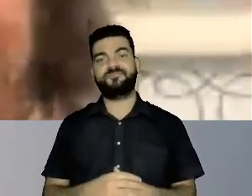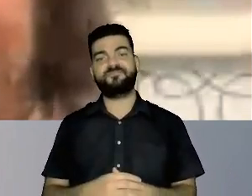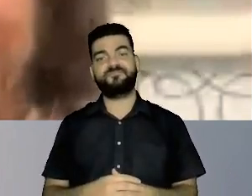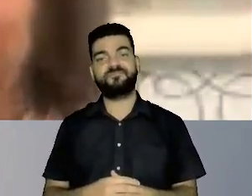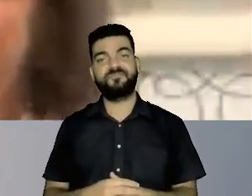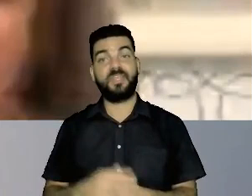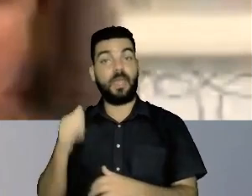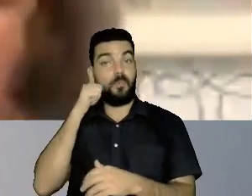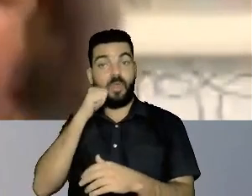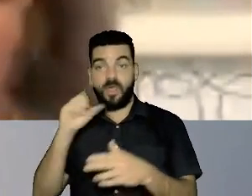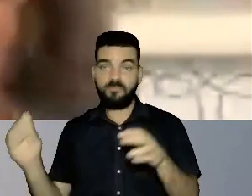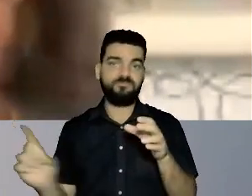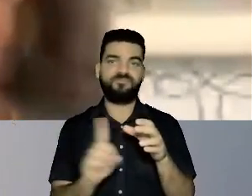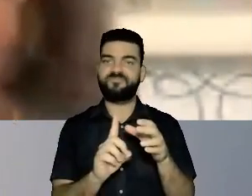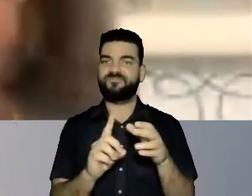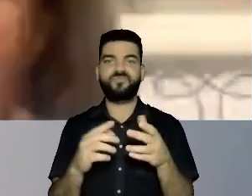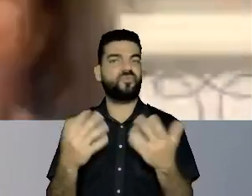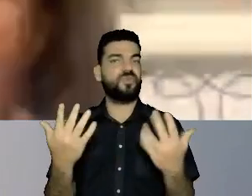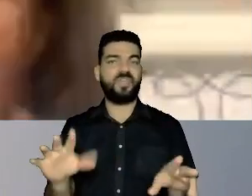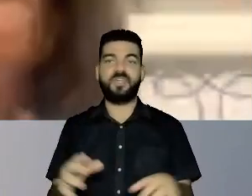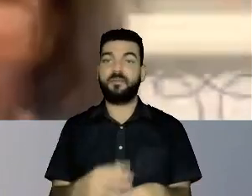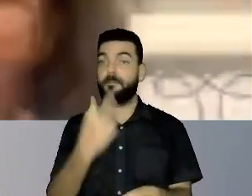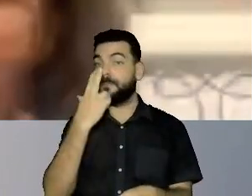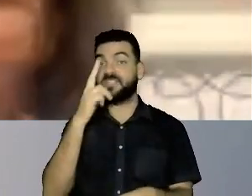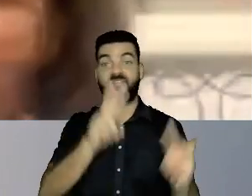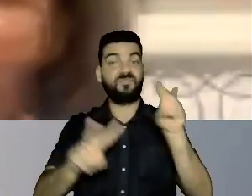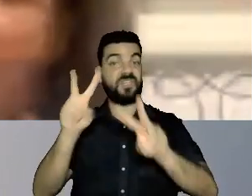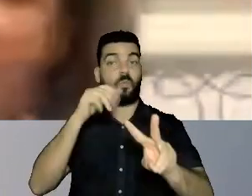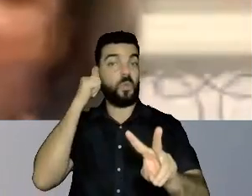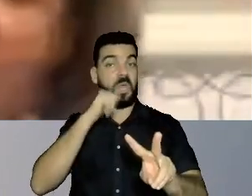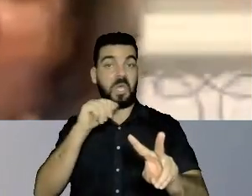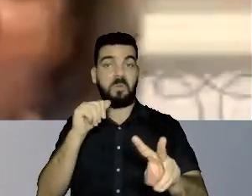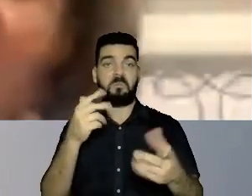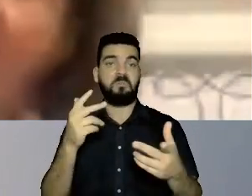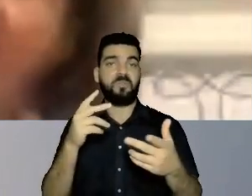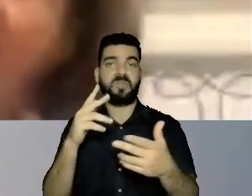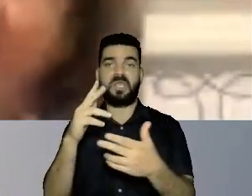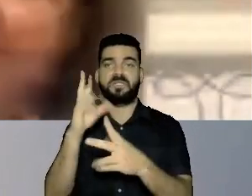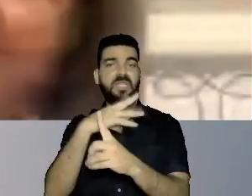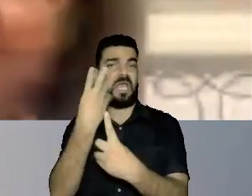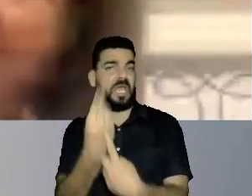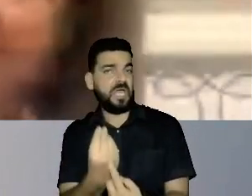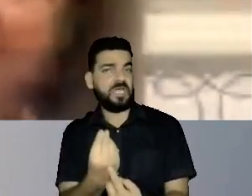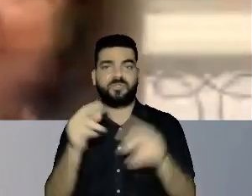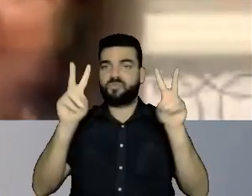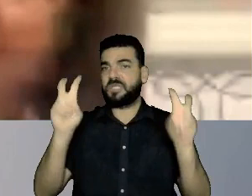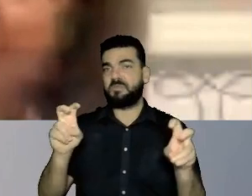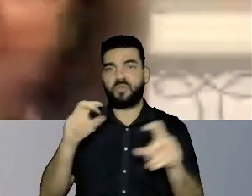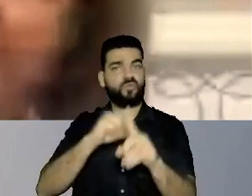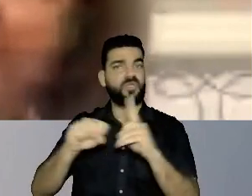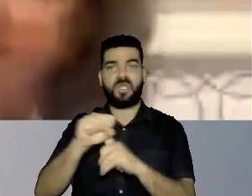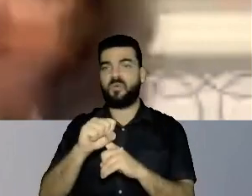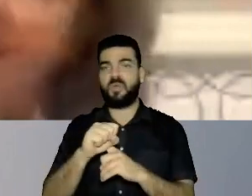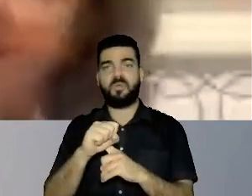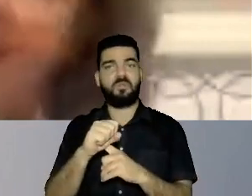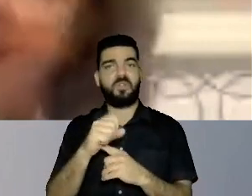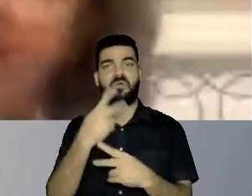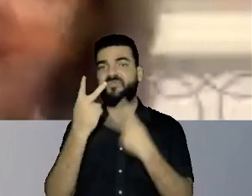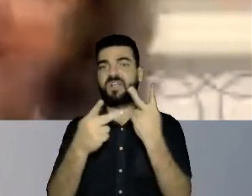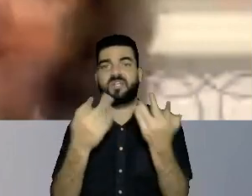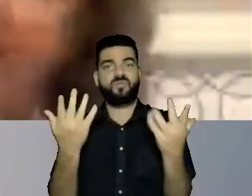como o museu é coalhado do olhar masculino. Aí o museu continua coalhado do olhar masculino, e cada vez menos as mulheres